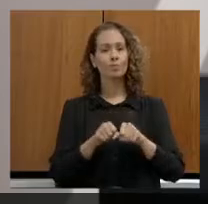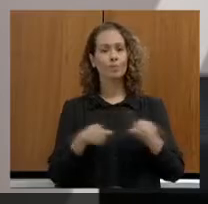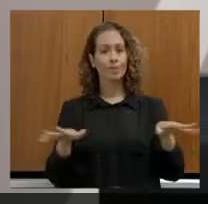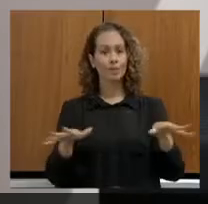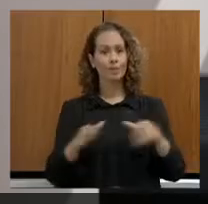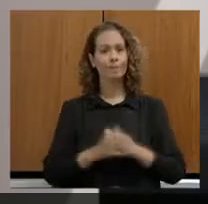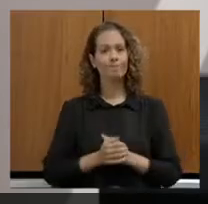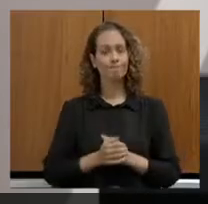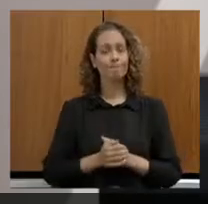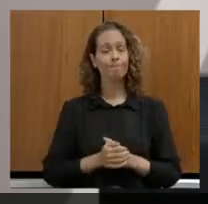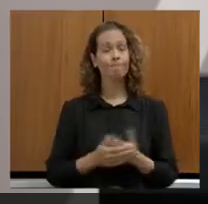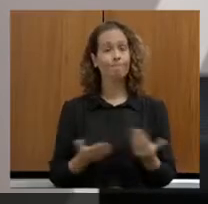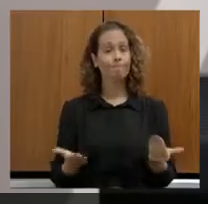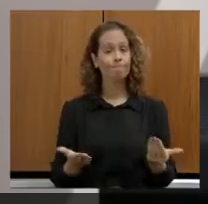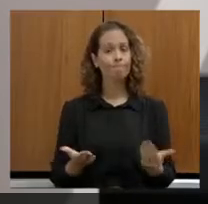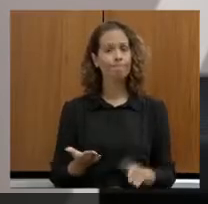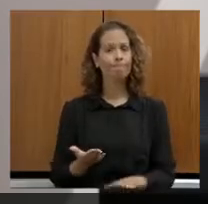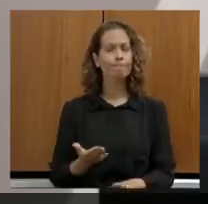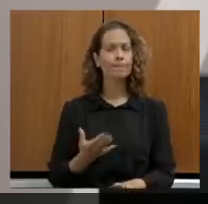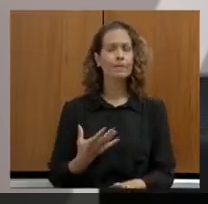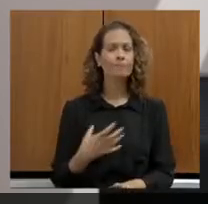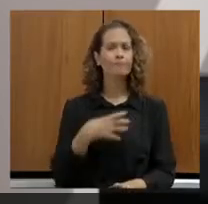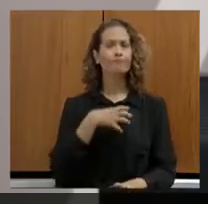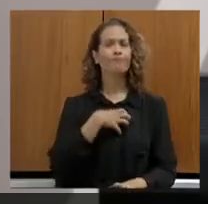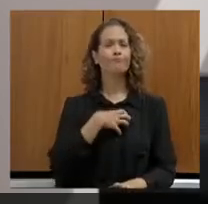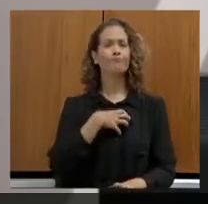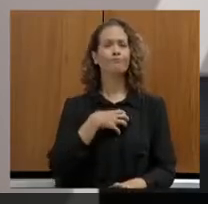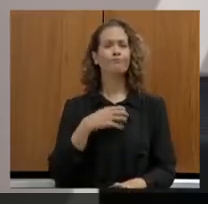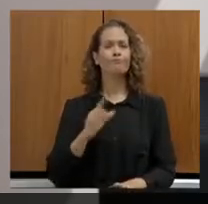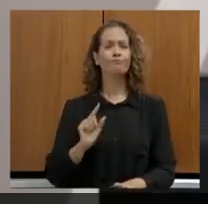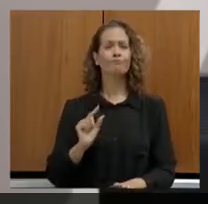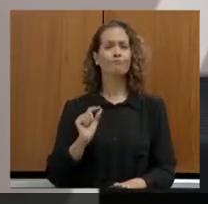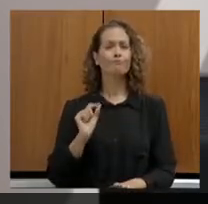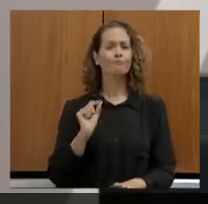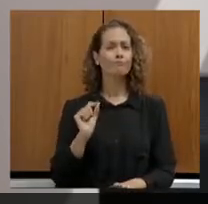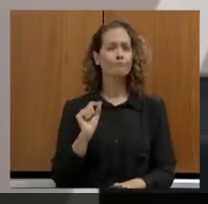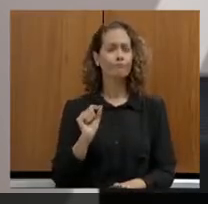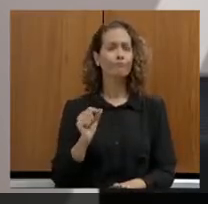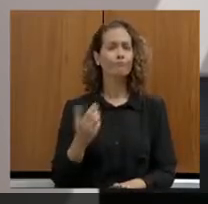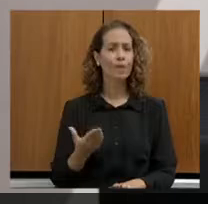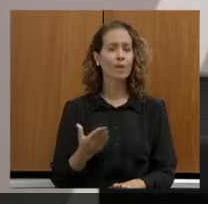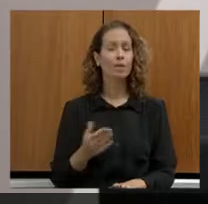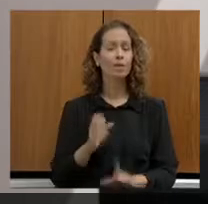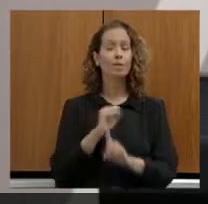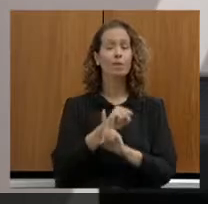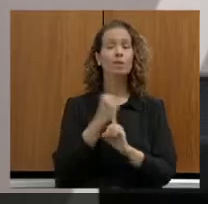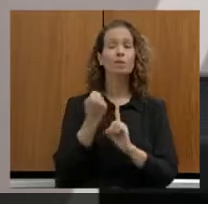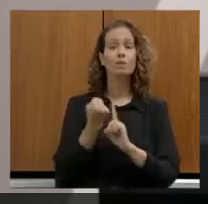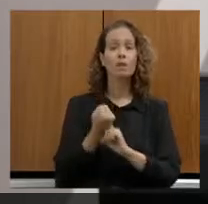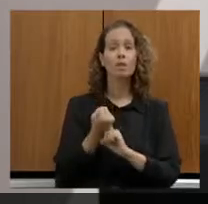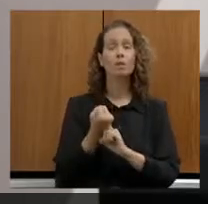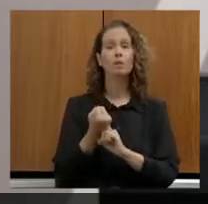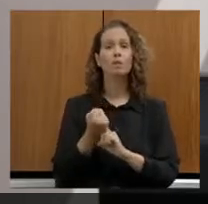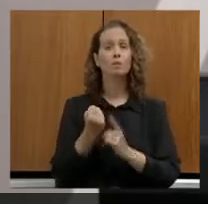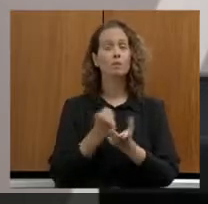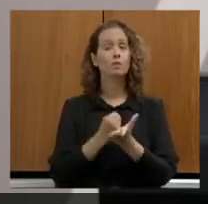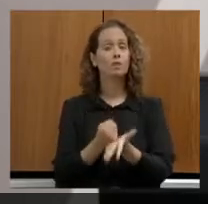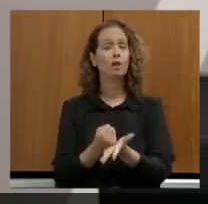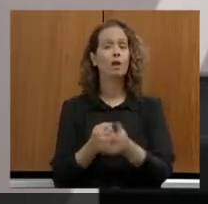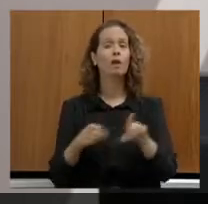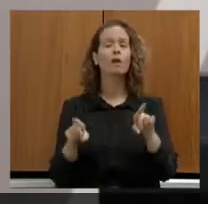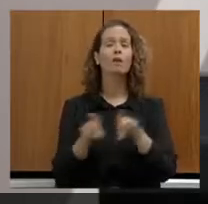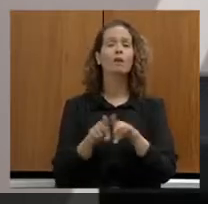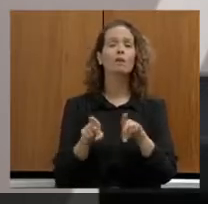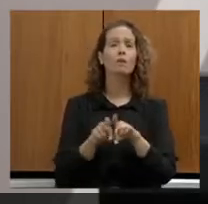é a minha impressão aí como até como assistente social e também